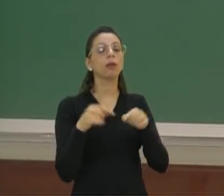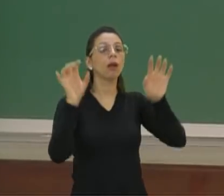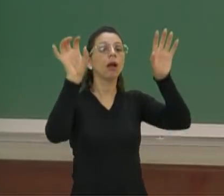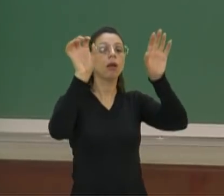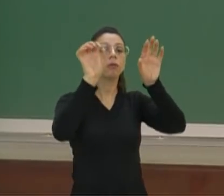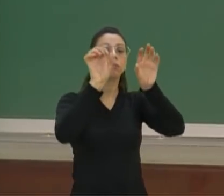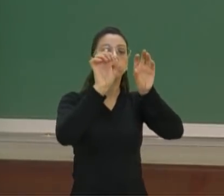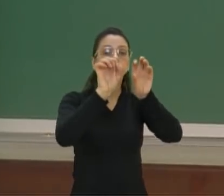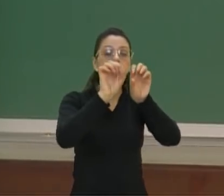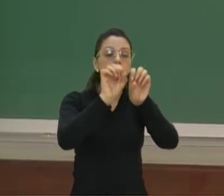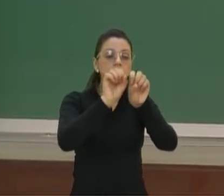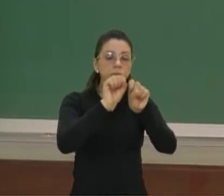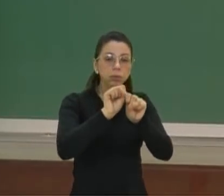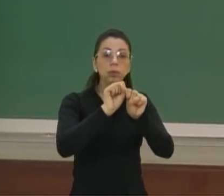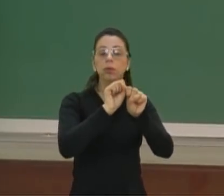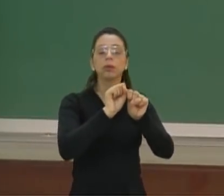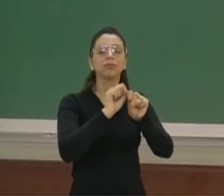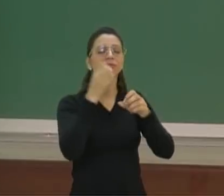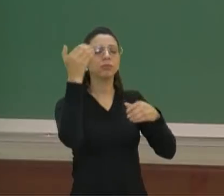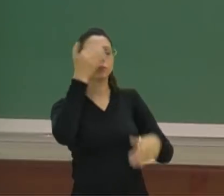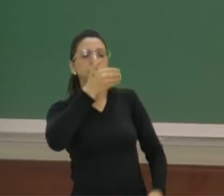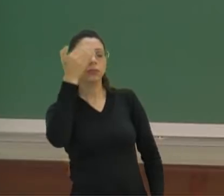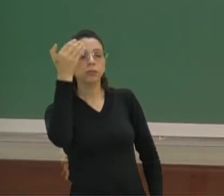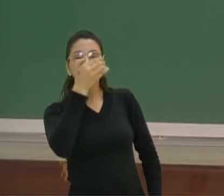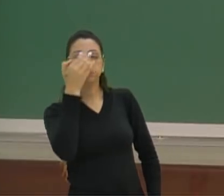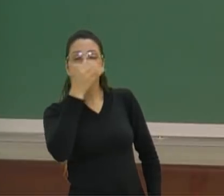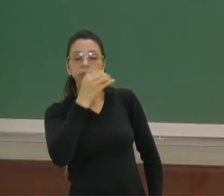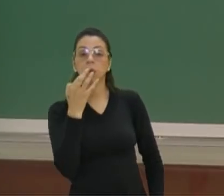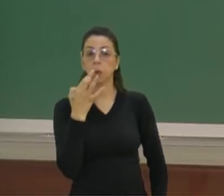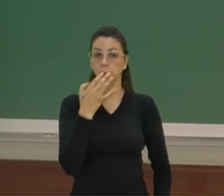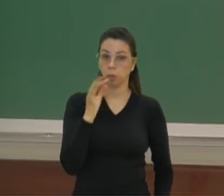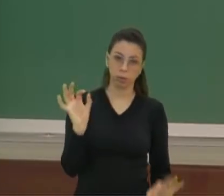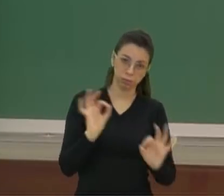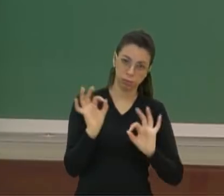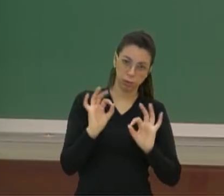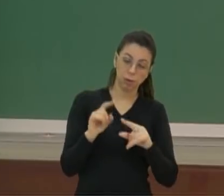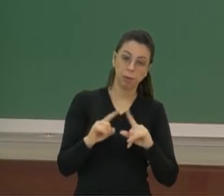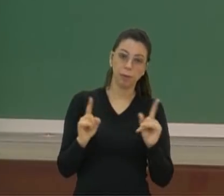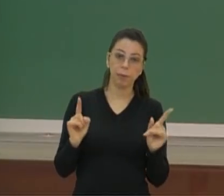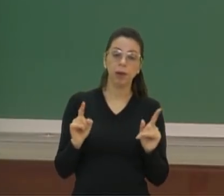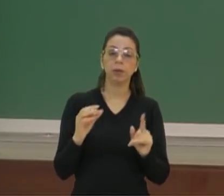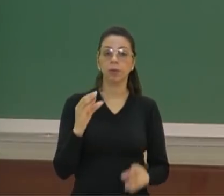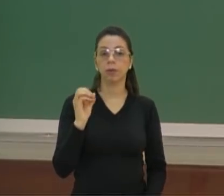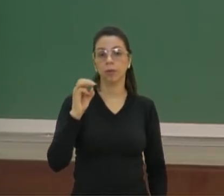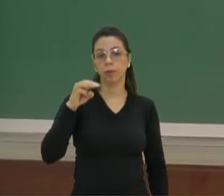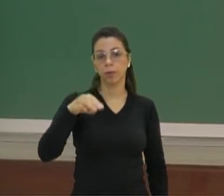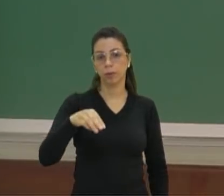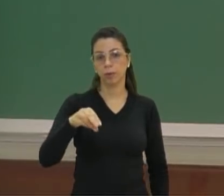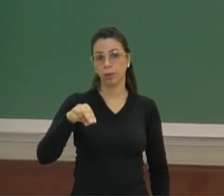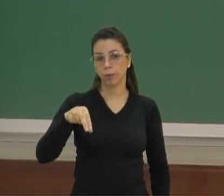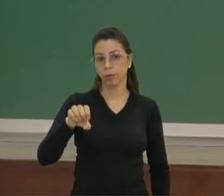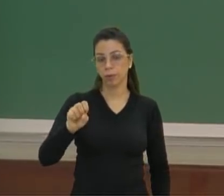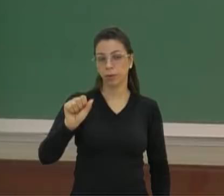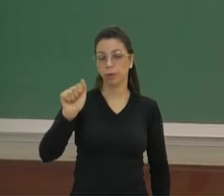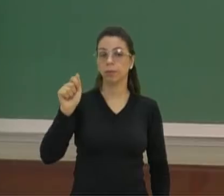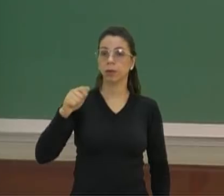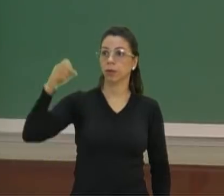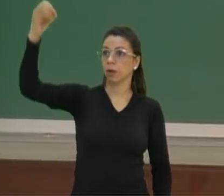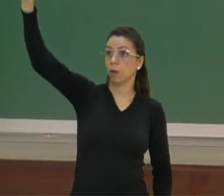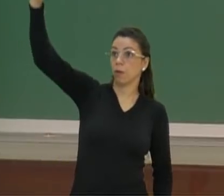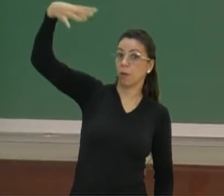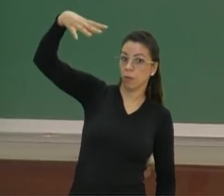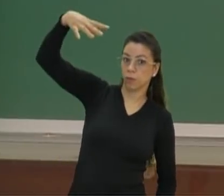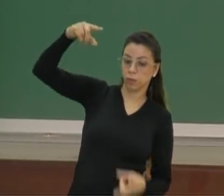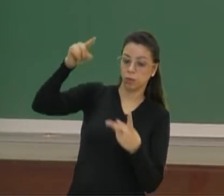luz bem apagada. Você não vai enxergar as cores dos objetos, ou seja, os cones precisam de mais de luz